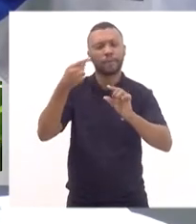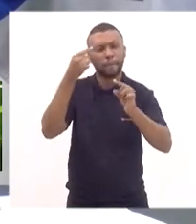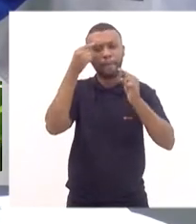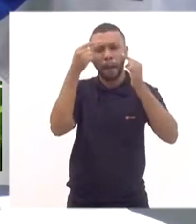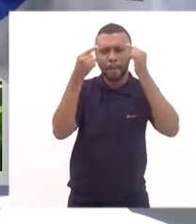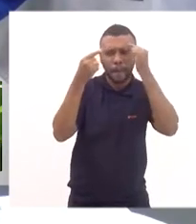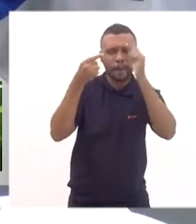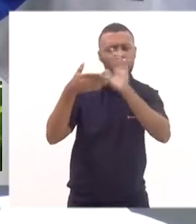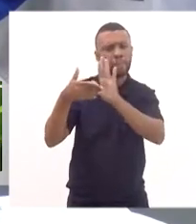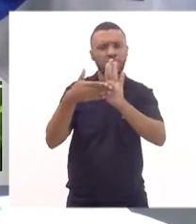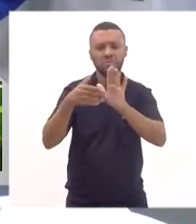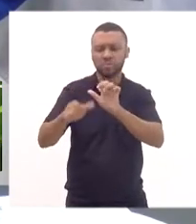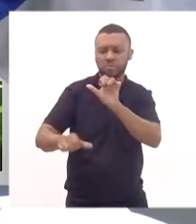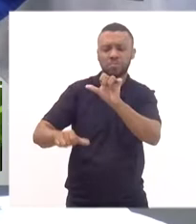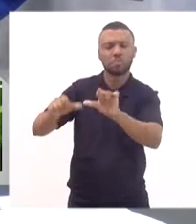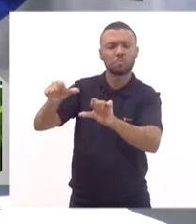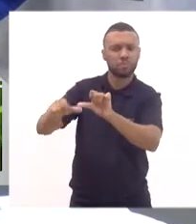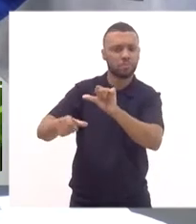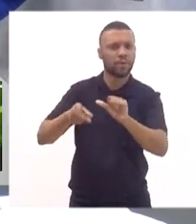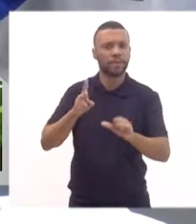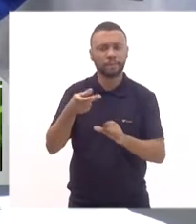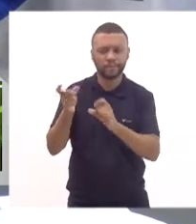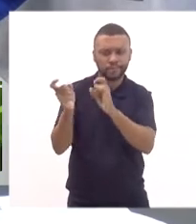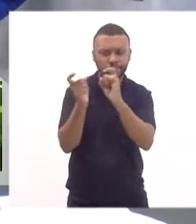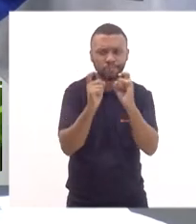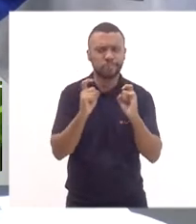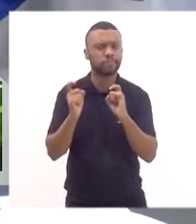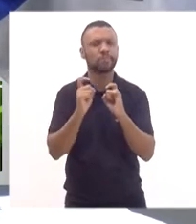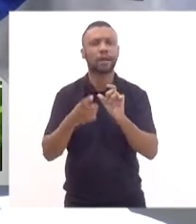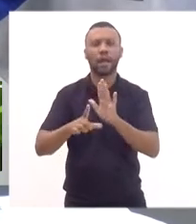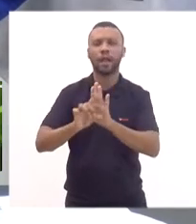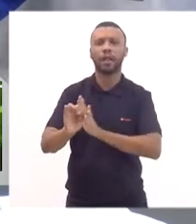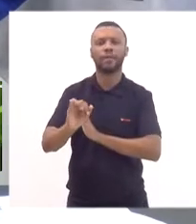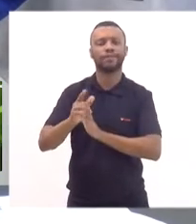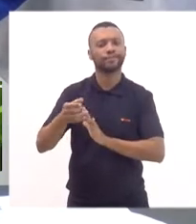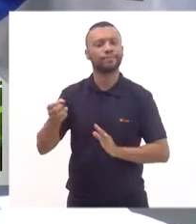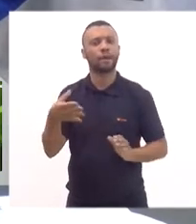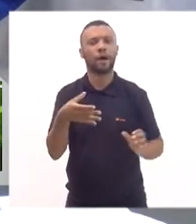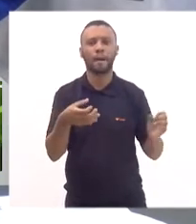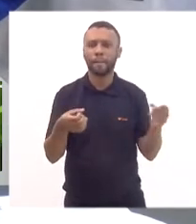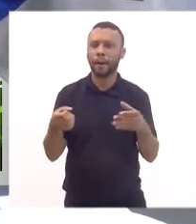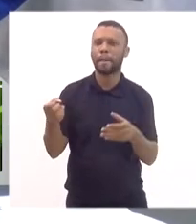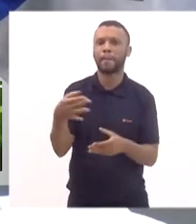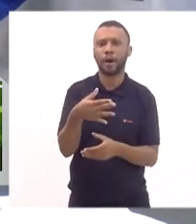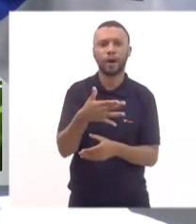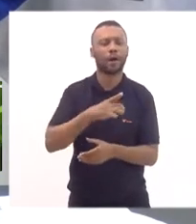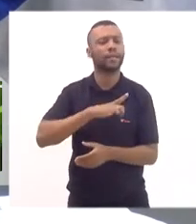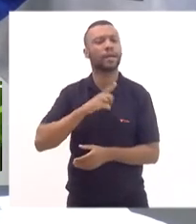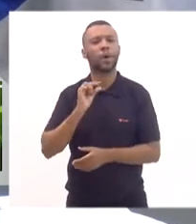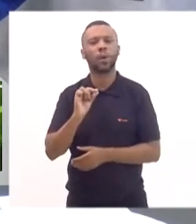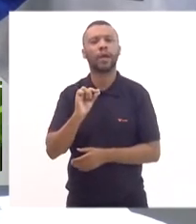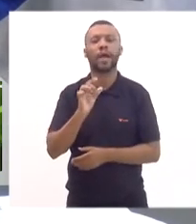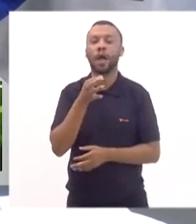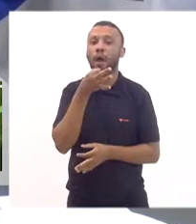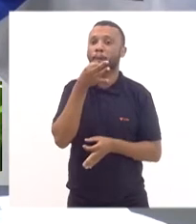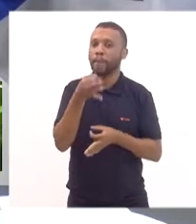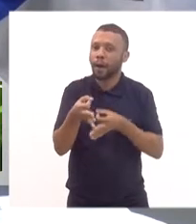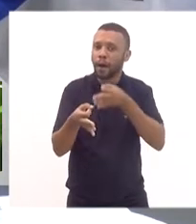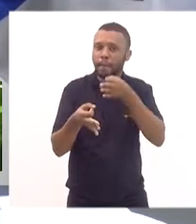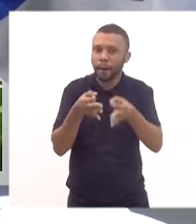proposta. E sempre que se vai legislar de forma inovadora, existe, né,